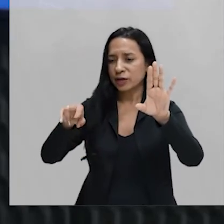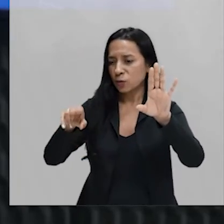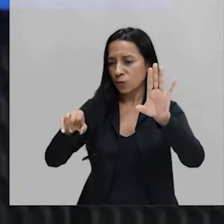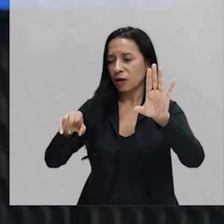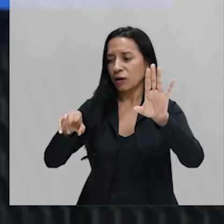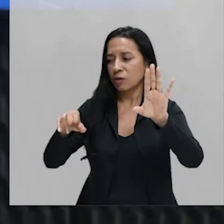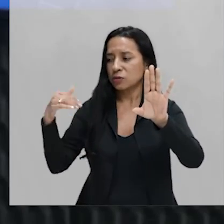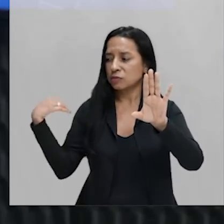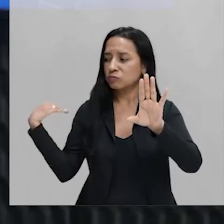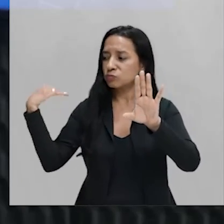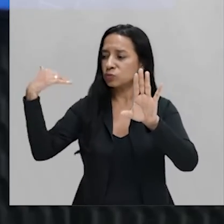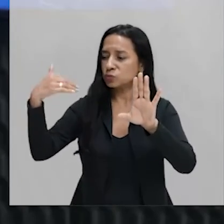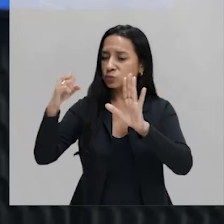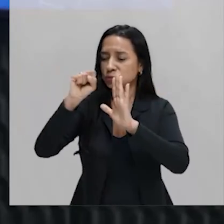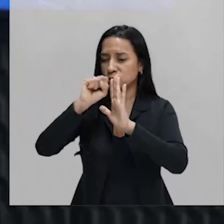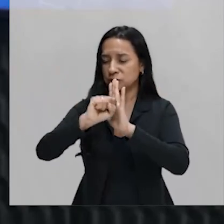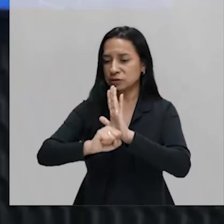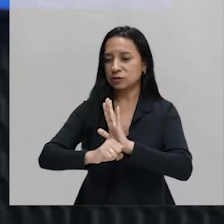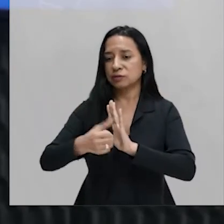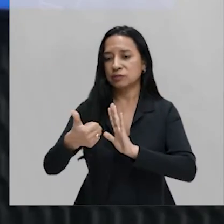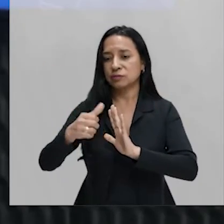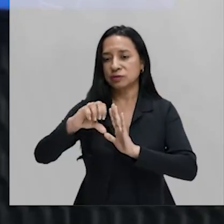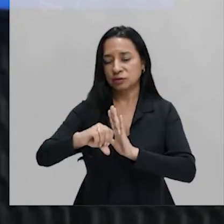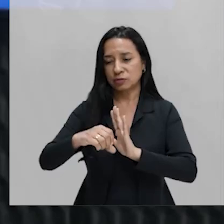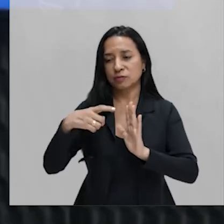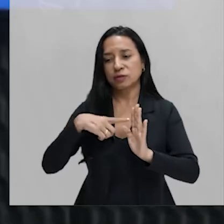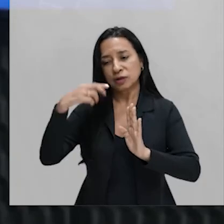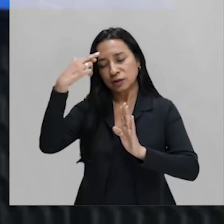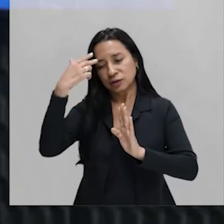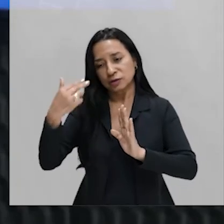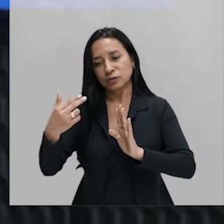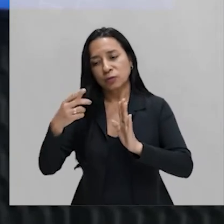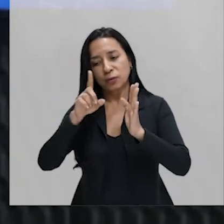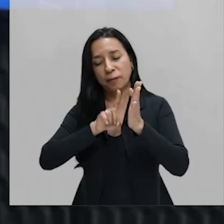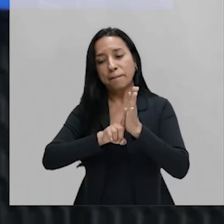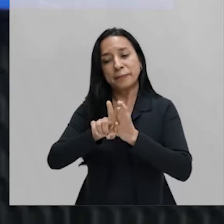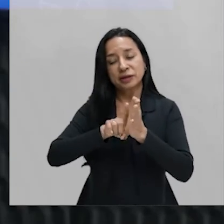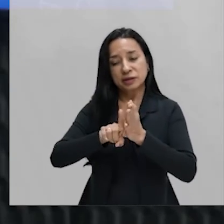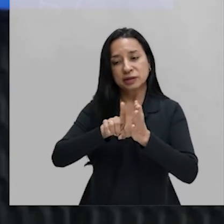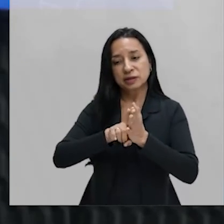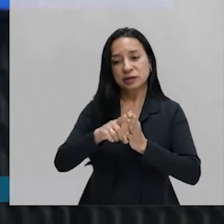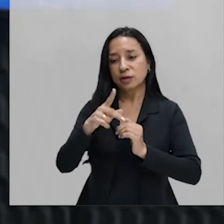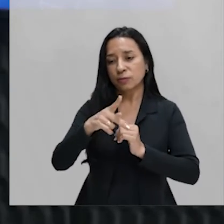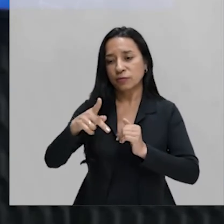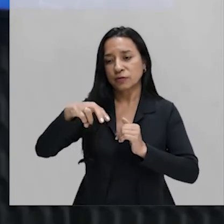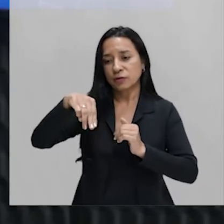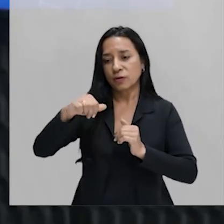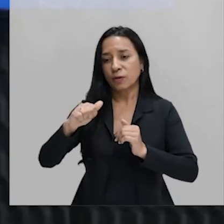XIX, né? E tem toda uma história por trás desse processo todo. Pesquisem, professor Marcos